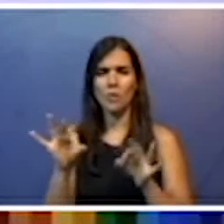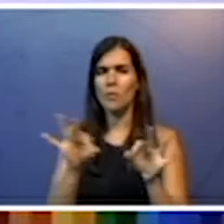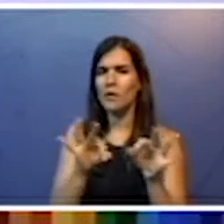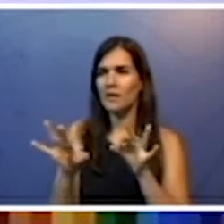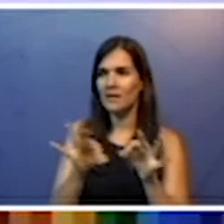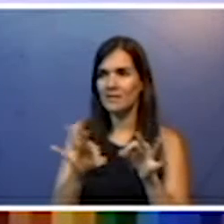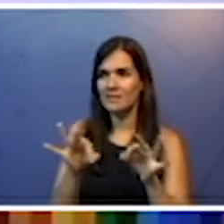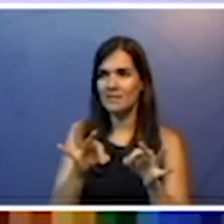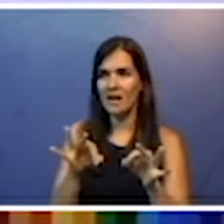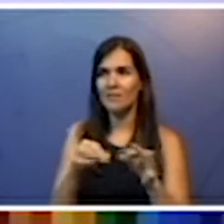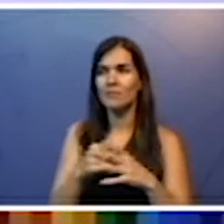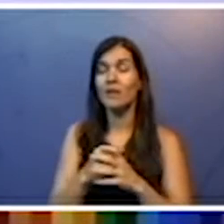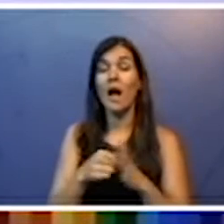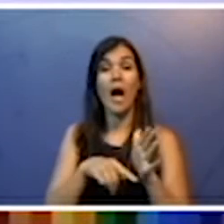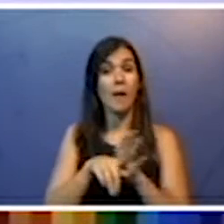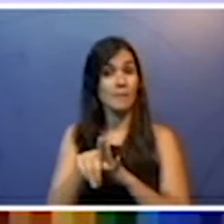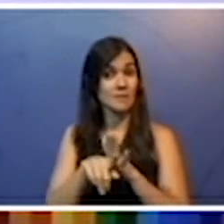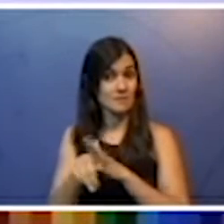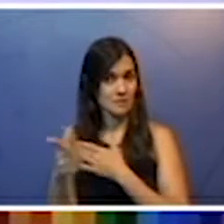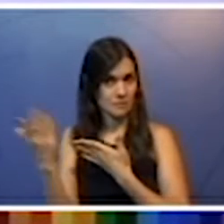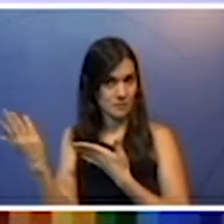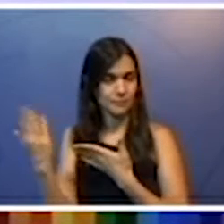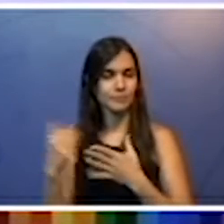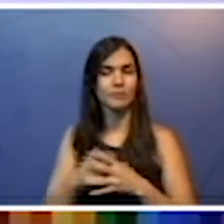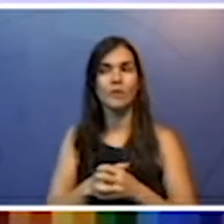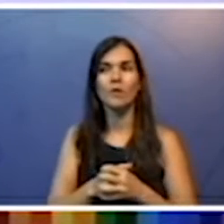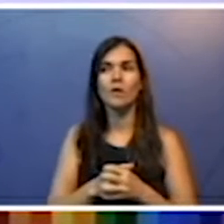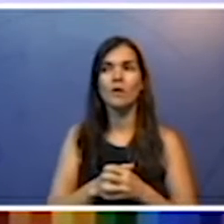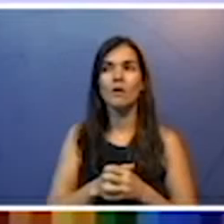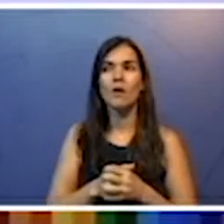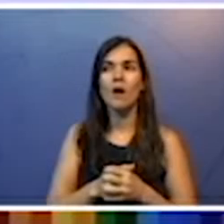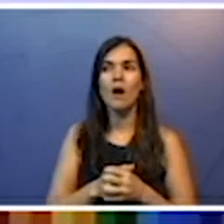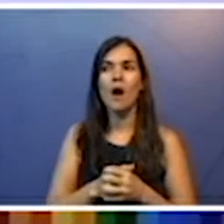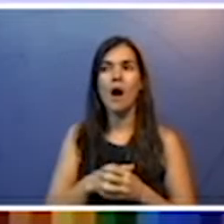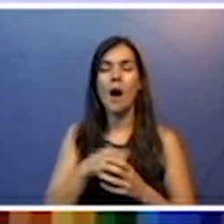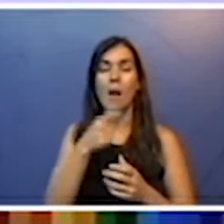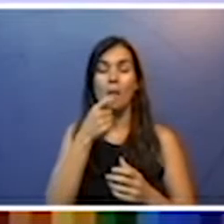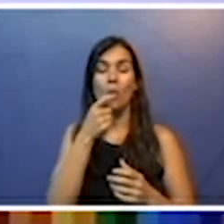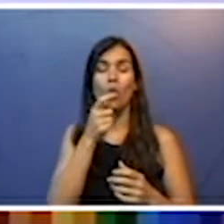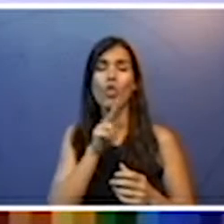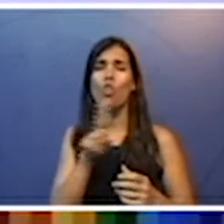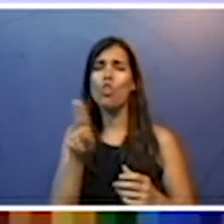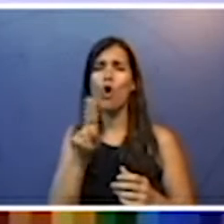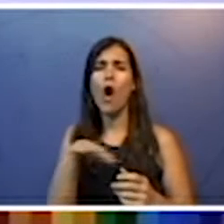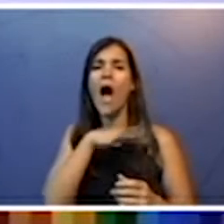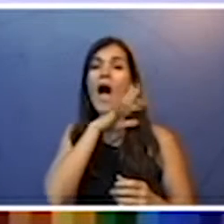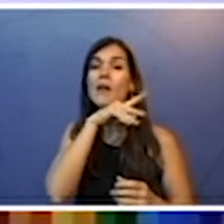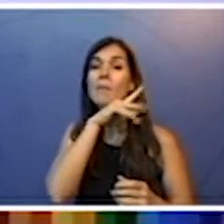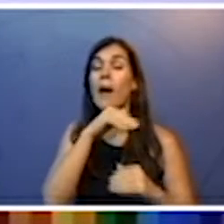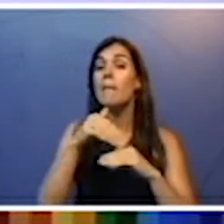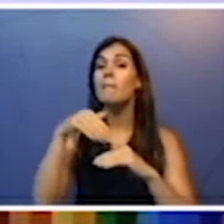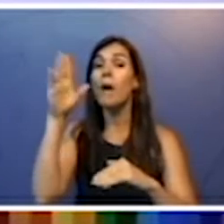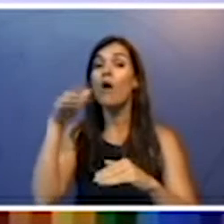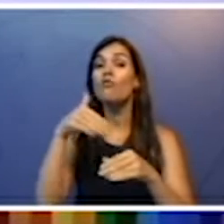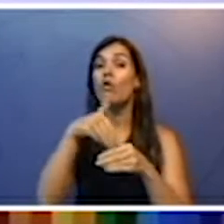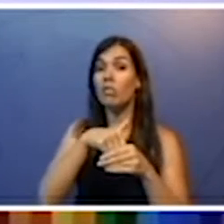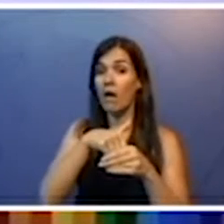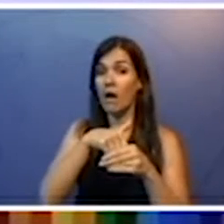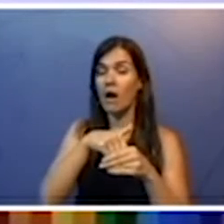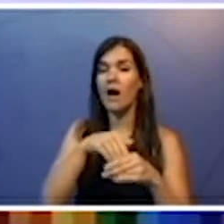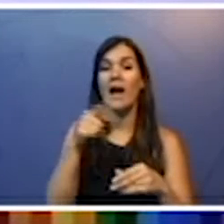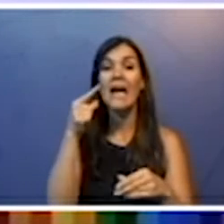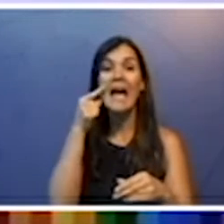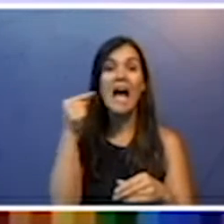os dados da pesquisa de opinião. Apareceu o nome da palavra, o nome dos animais mais votados: o